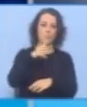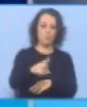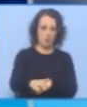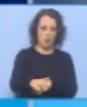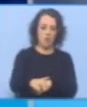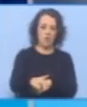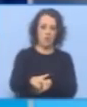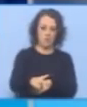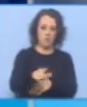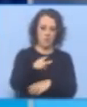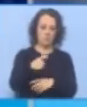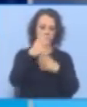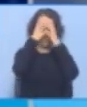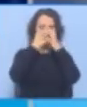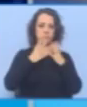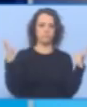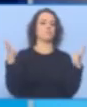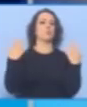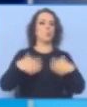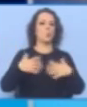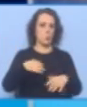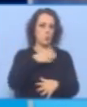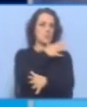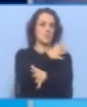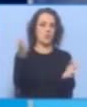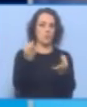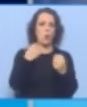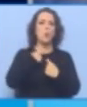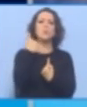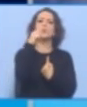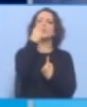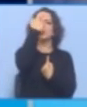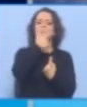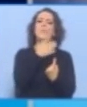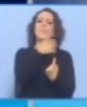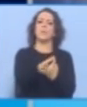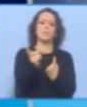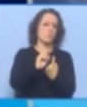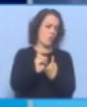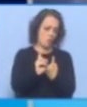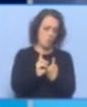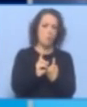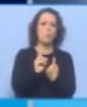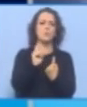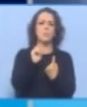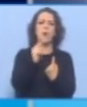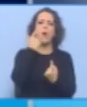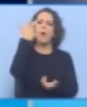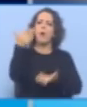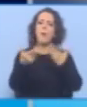é escandalosa. Nós dissemos, não Sim. somos só nós que o dizemos. Isso também, no confronto com outros